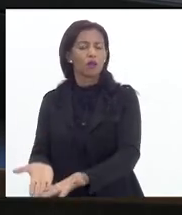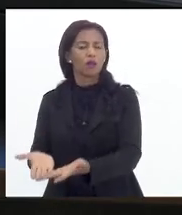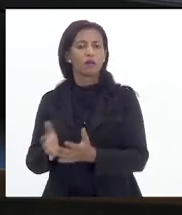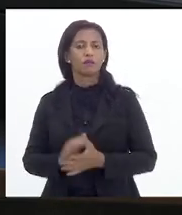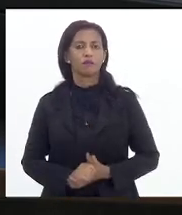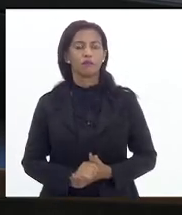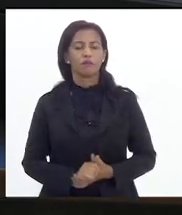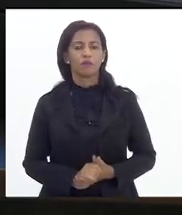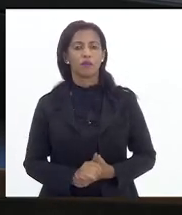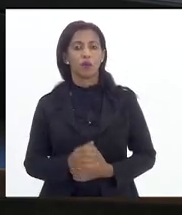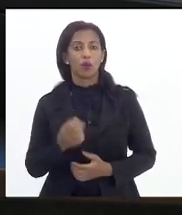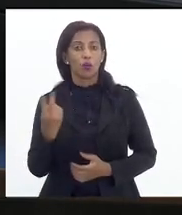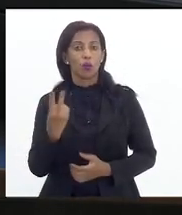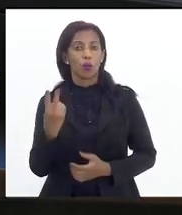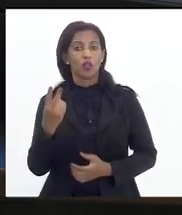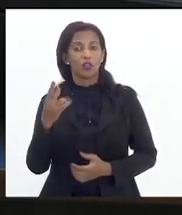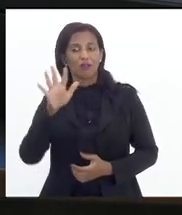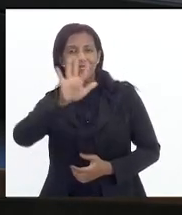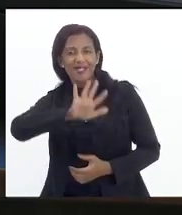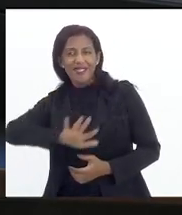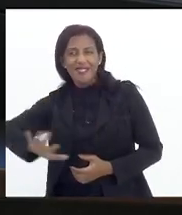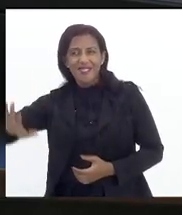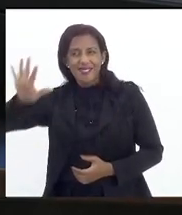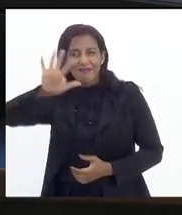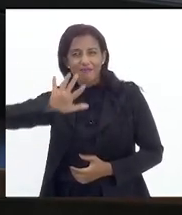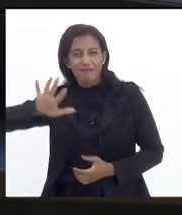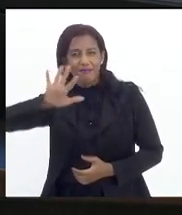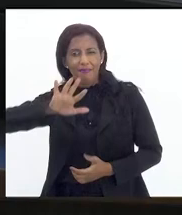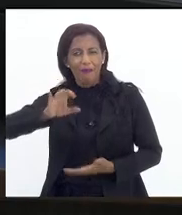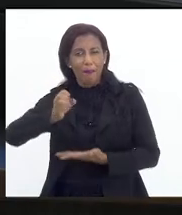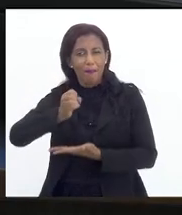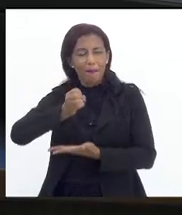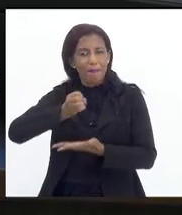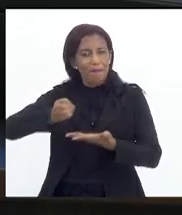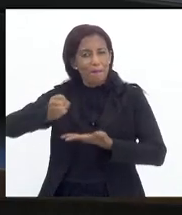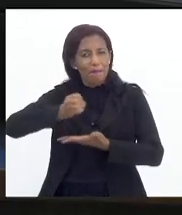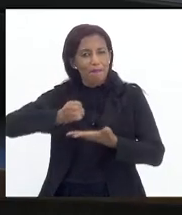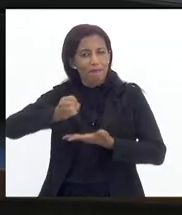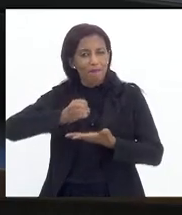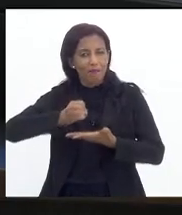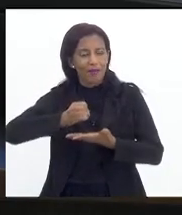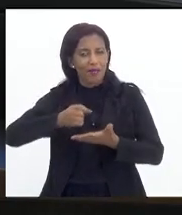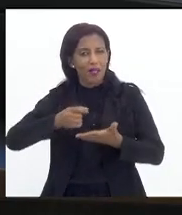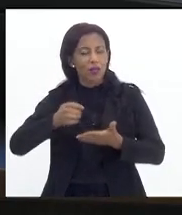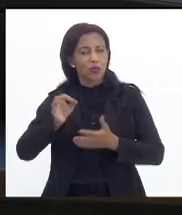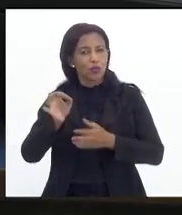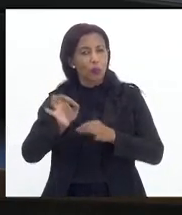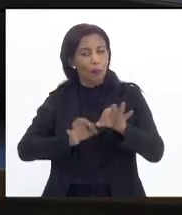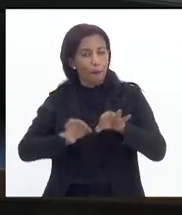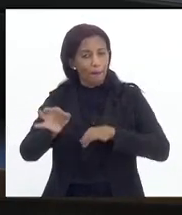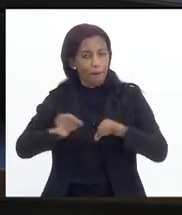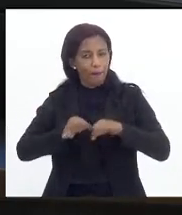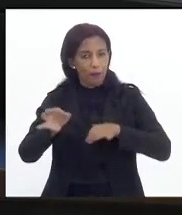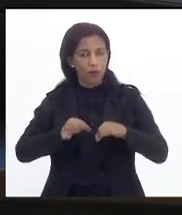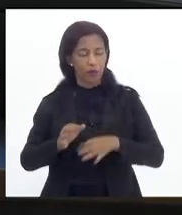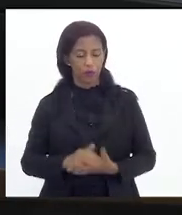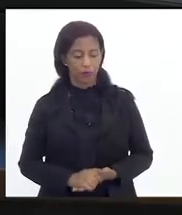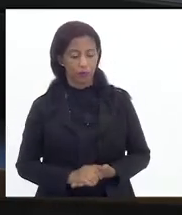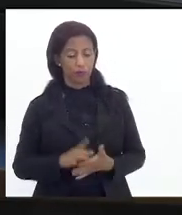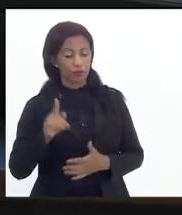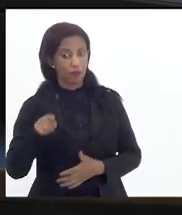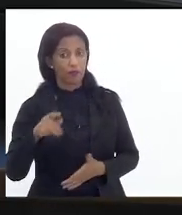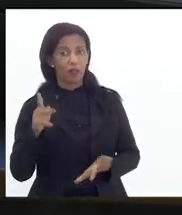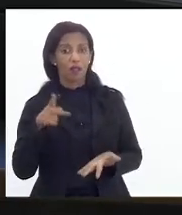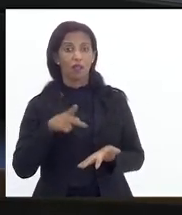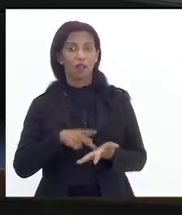a entrega dois que é o cenário base e as ressalvas do sistema do plano desculpe isso na realidade